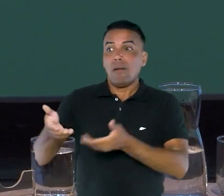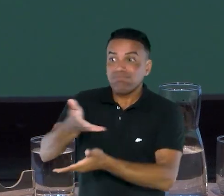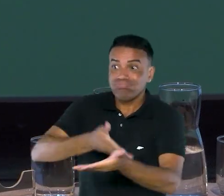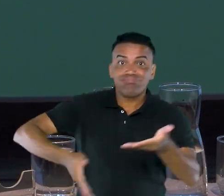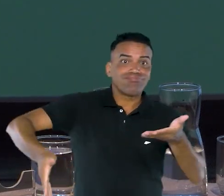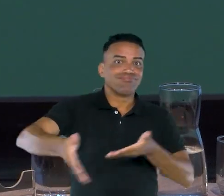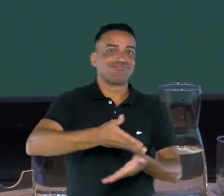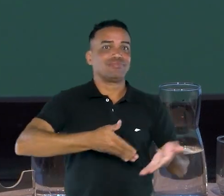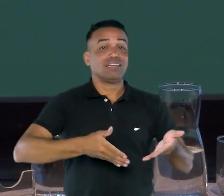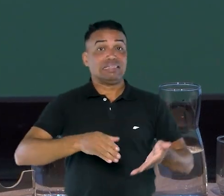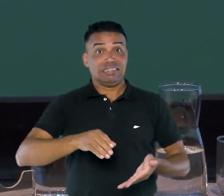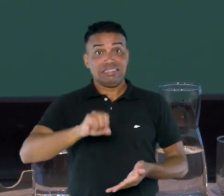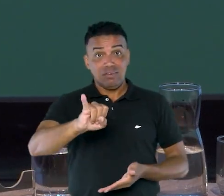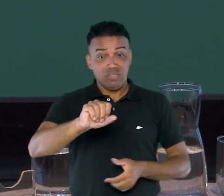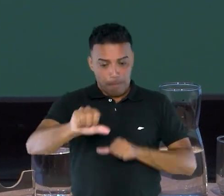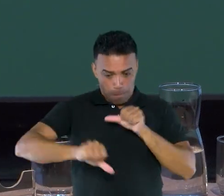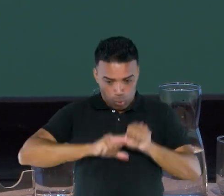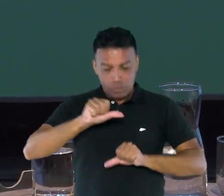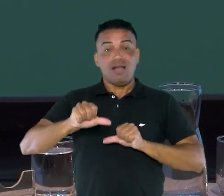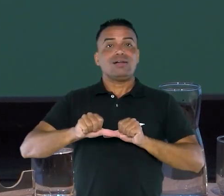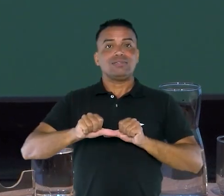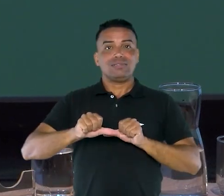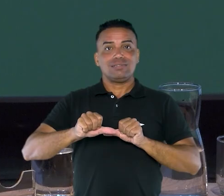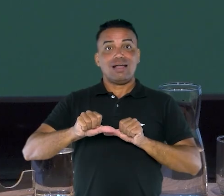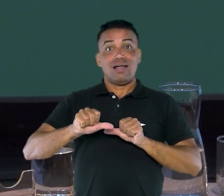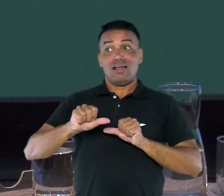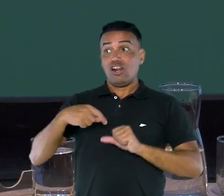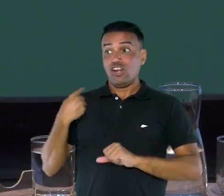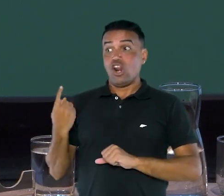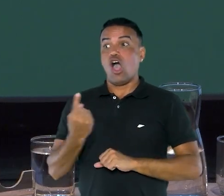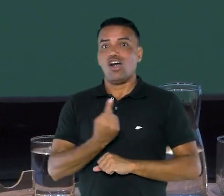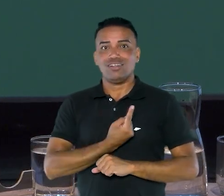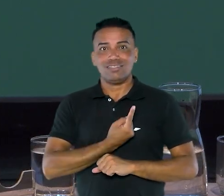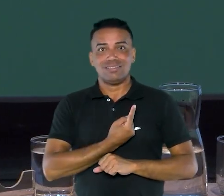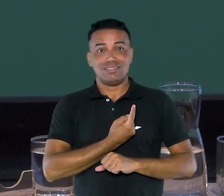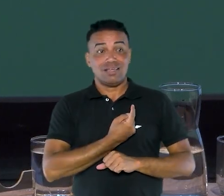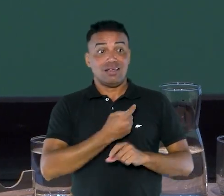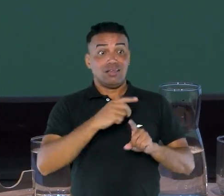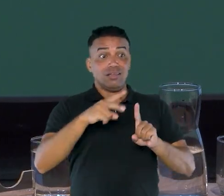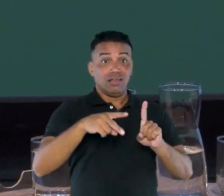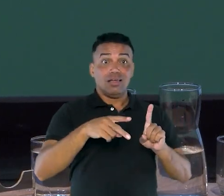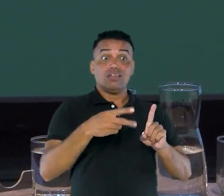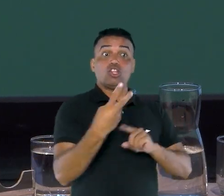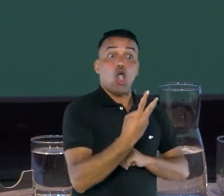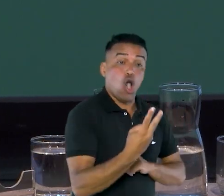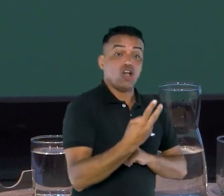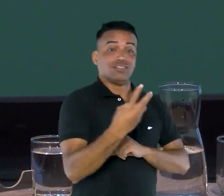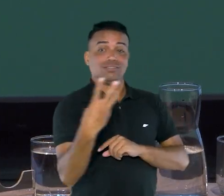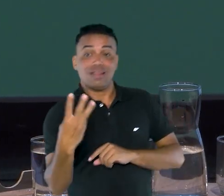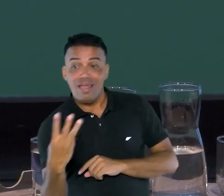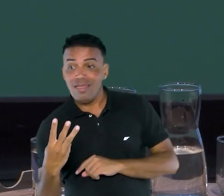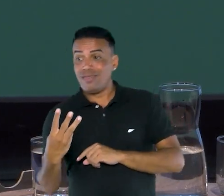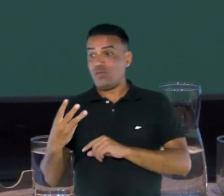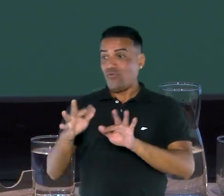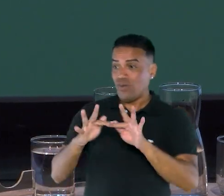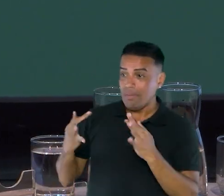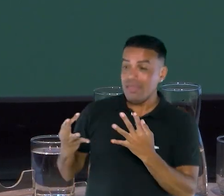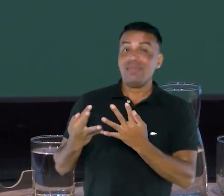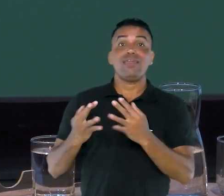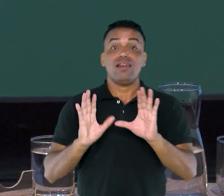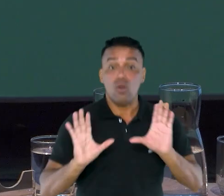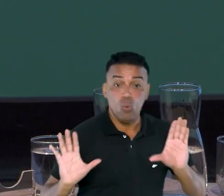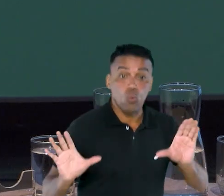outra, que quando você se transforma em nós, dupla, depois trio, depois família, depois grupo, a gente